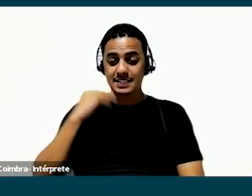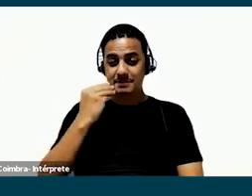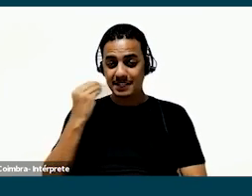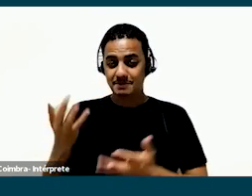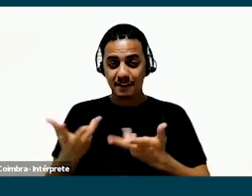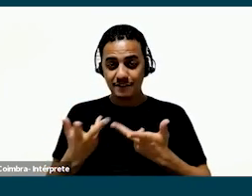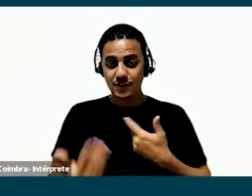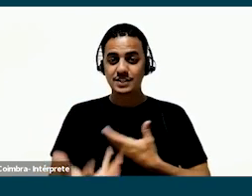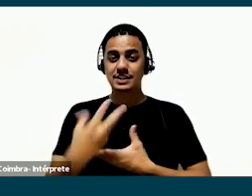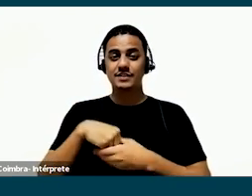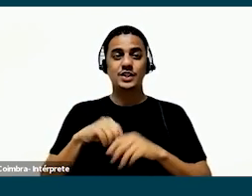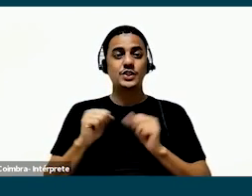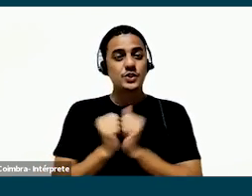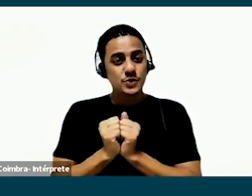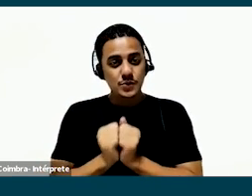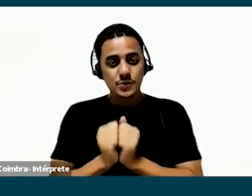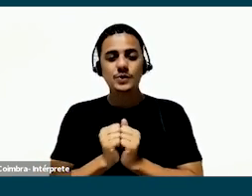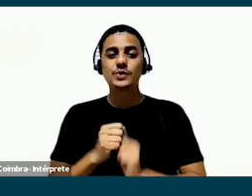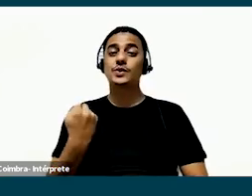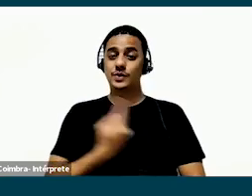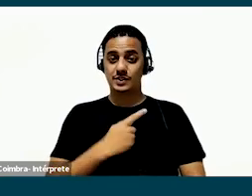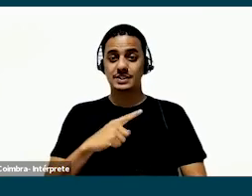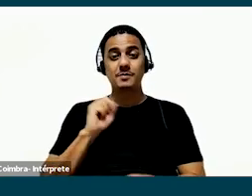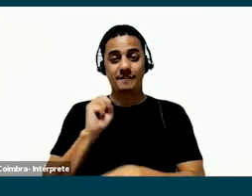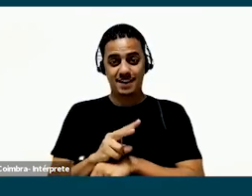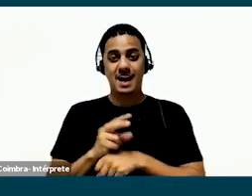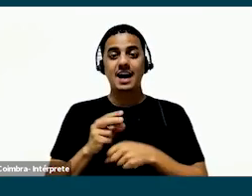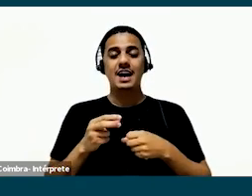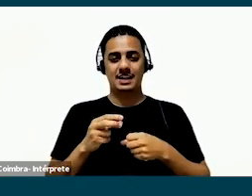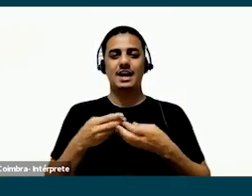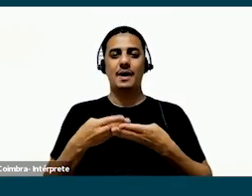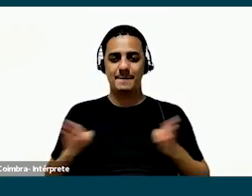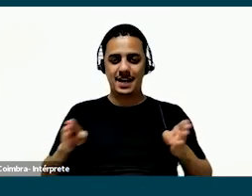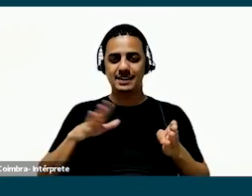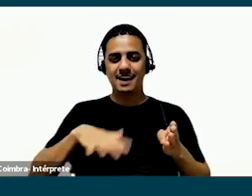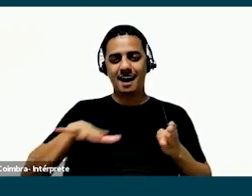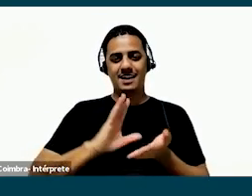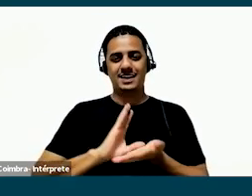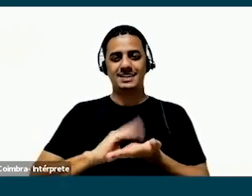ter experiências incríveis, vem com a gente, que a gente está com muitas vagas